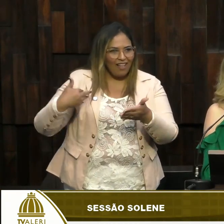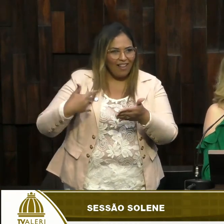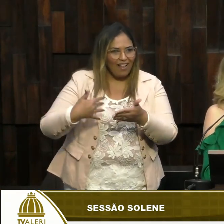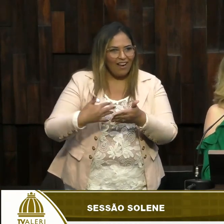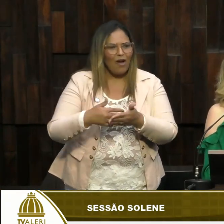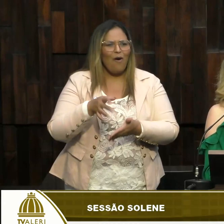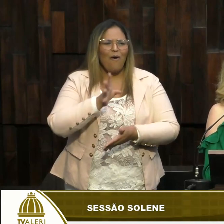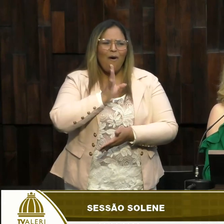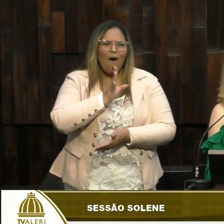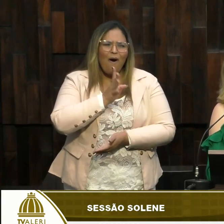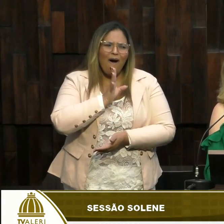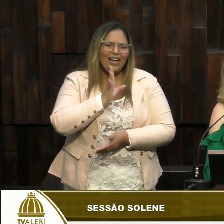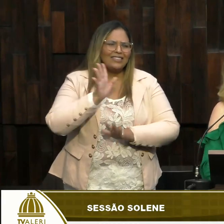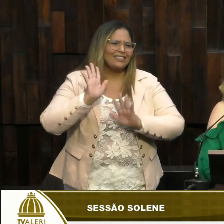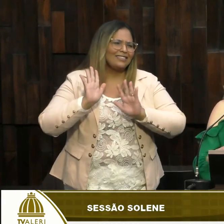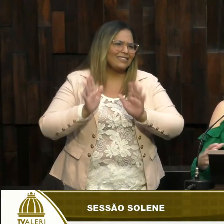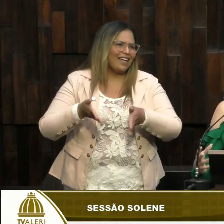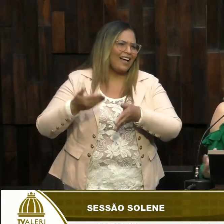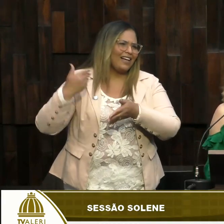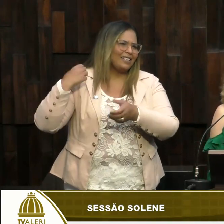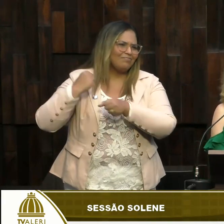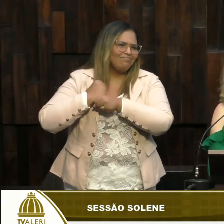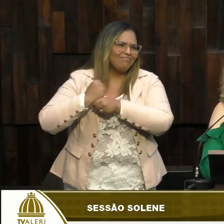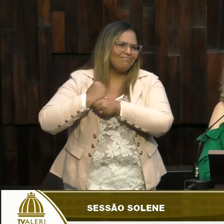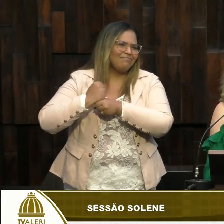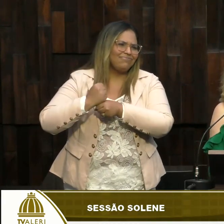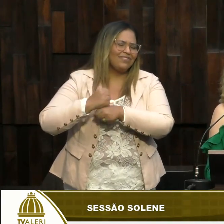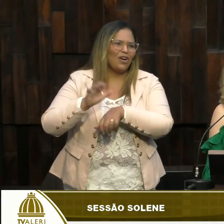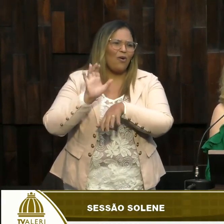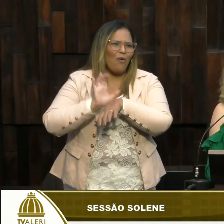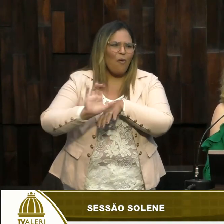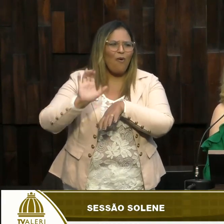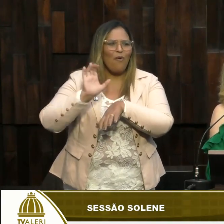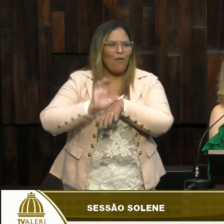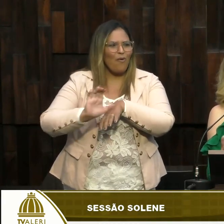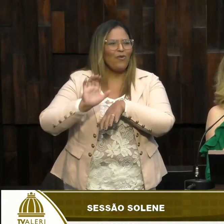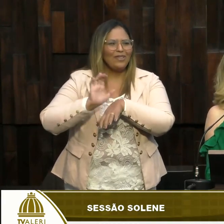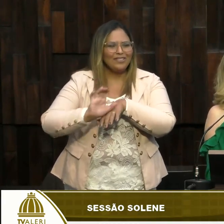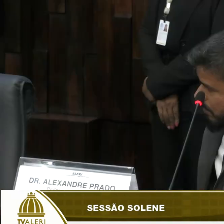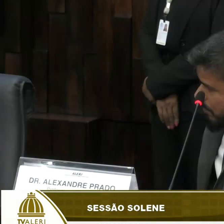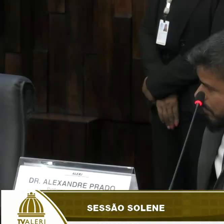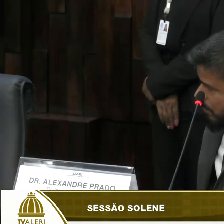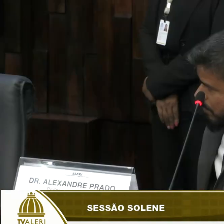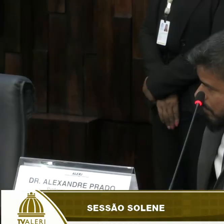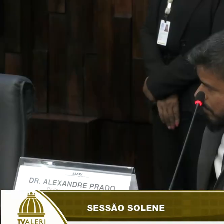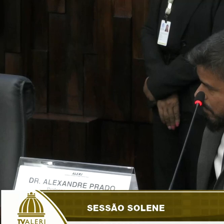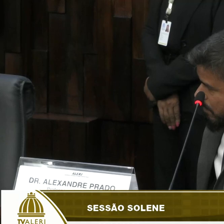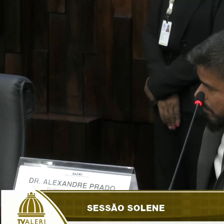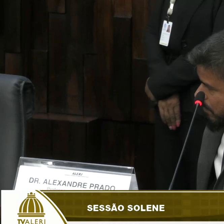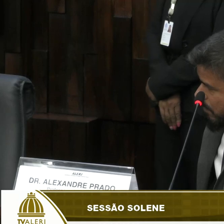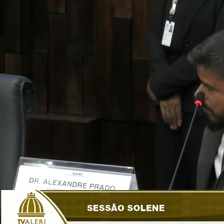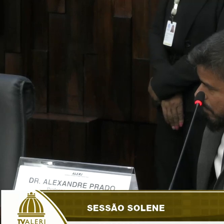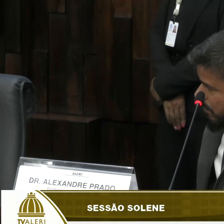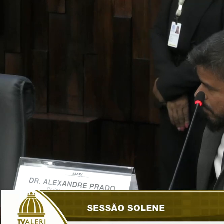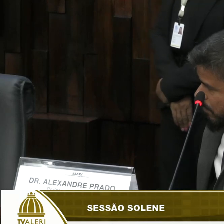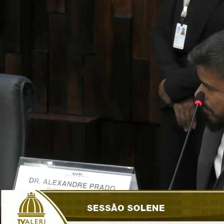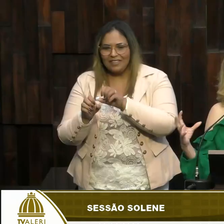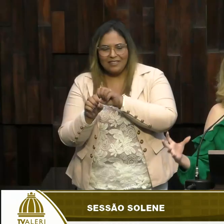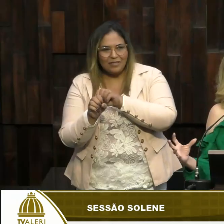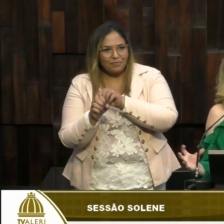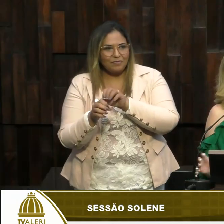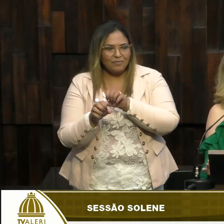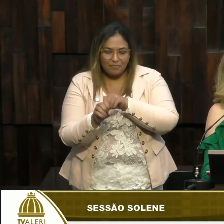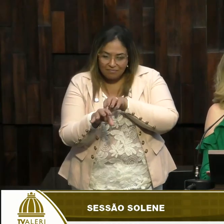ele há muitos anos. Nesses cursos que a gente anda, eu comecei dando aula aqui no Rio,